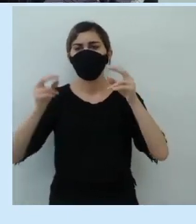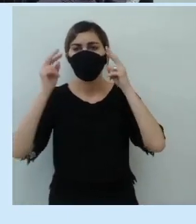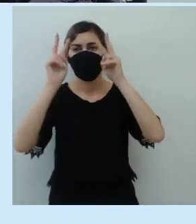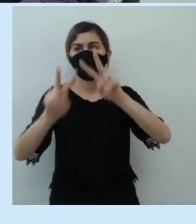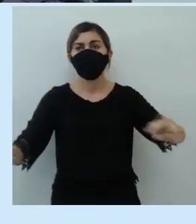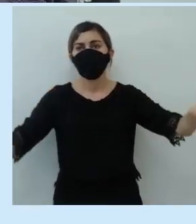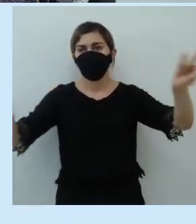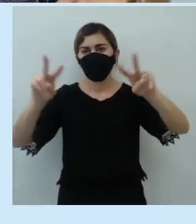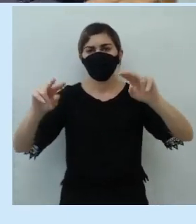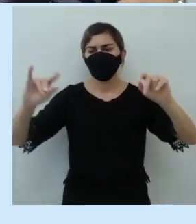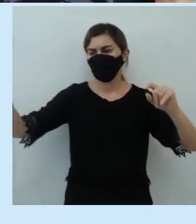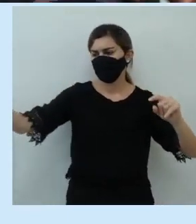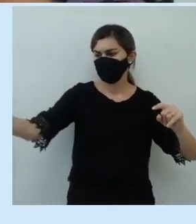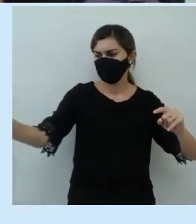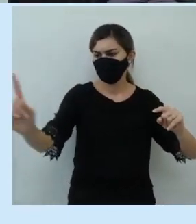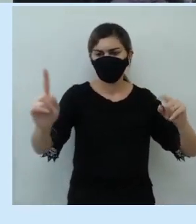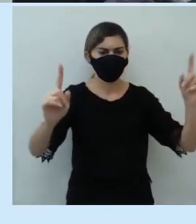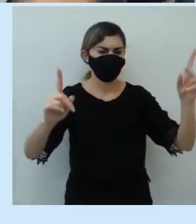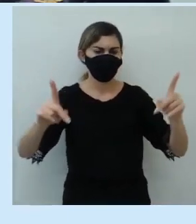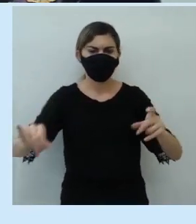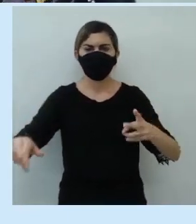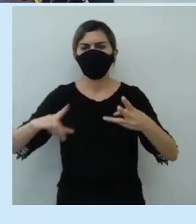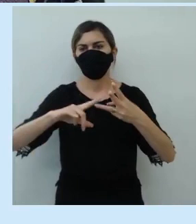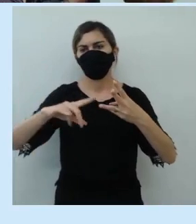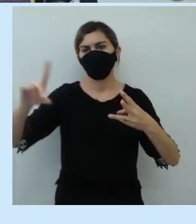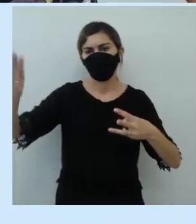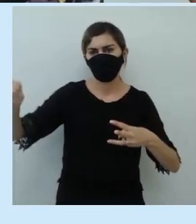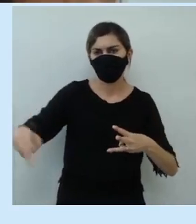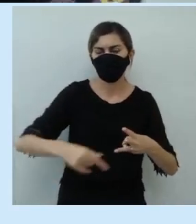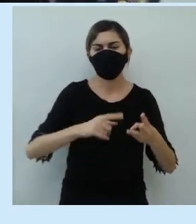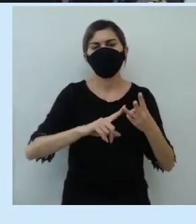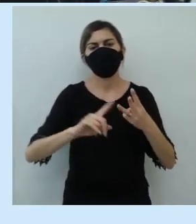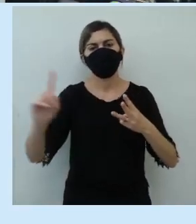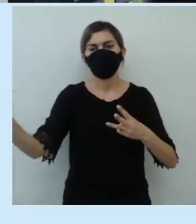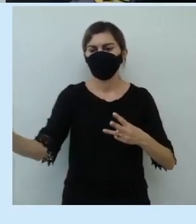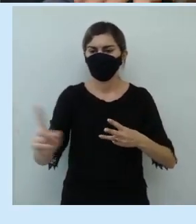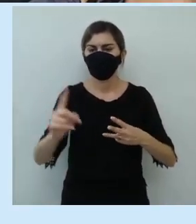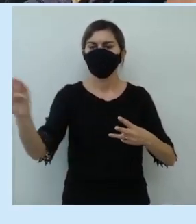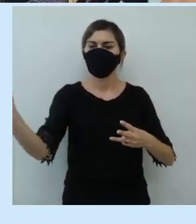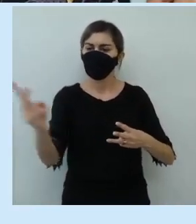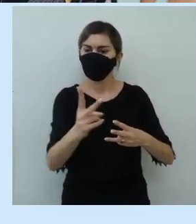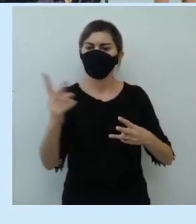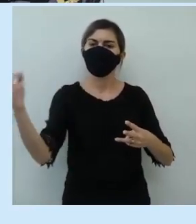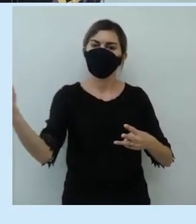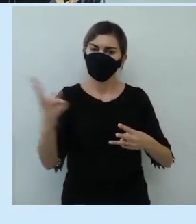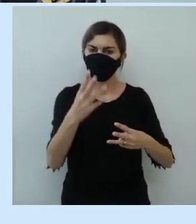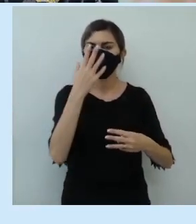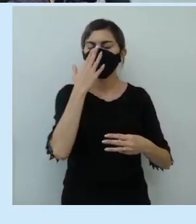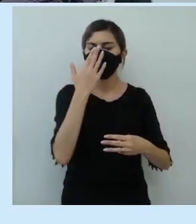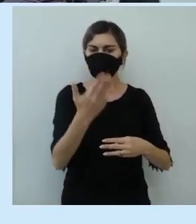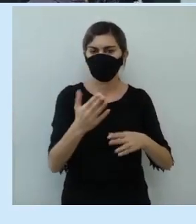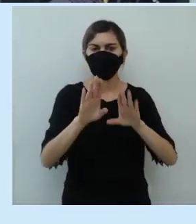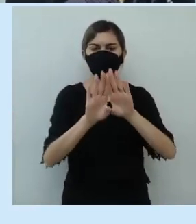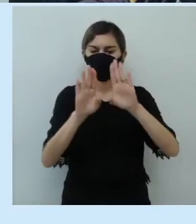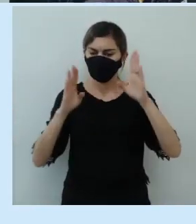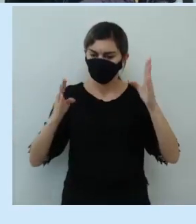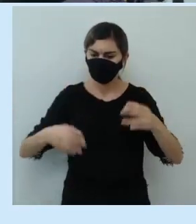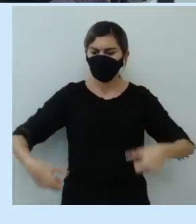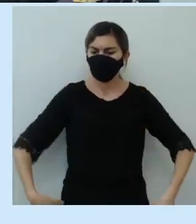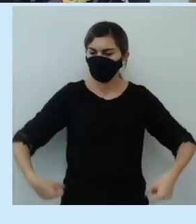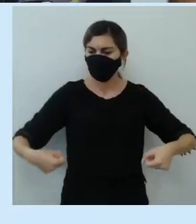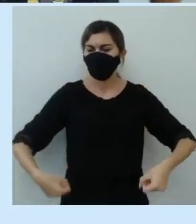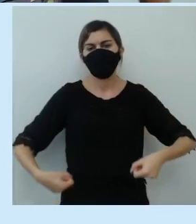visto. Jéssica entrando com Pedro, com Tomás, um entrando primeiro, outro segundo, né? Um pela porta da frente, cada um deles trazendo a